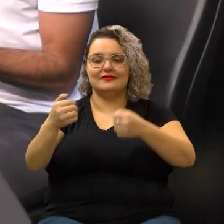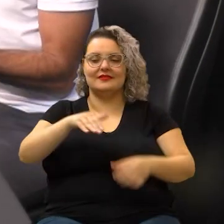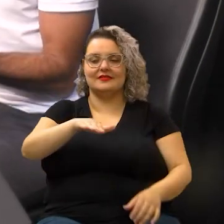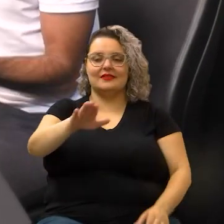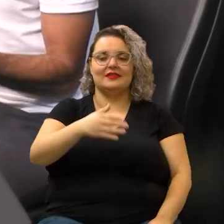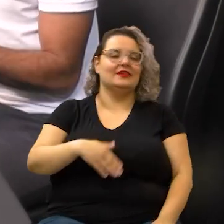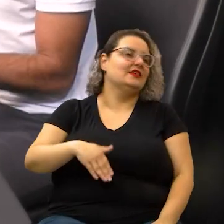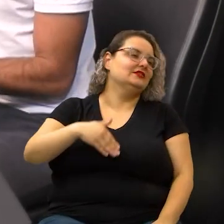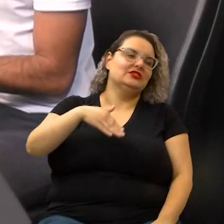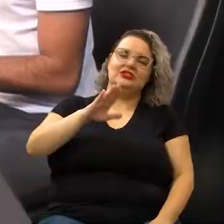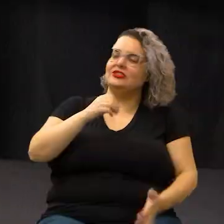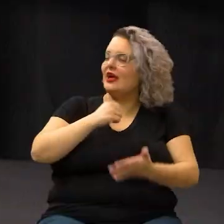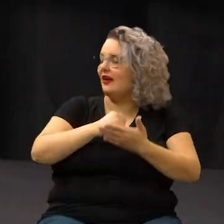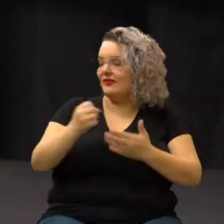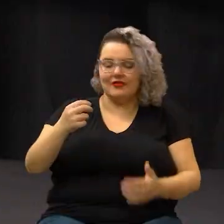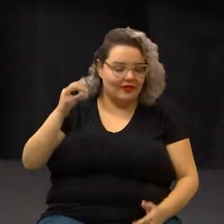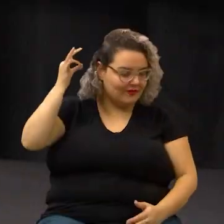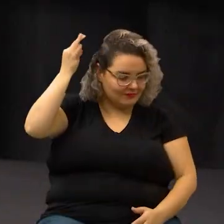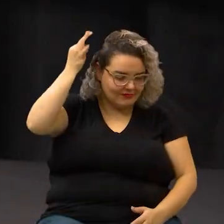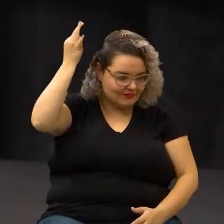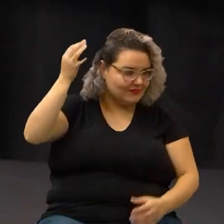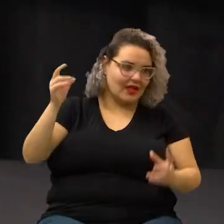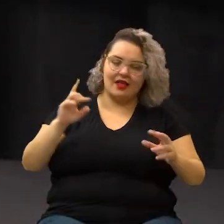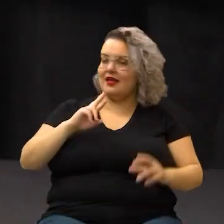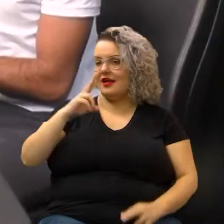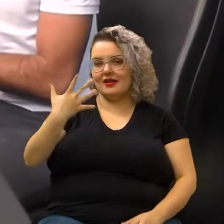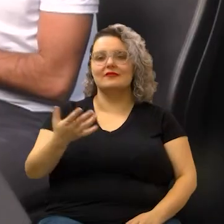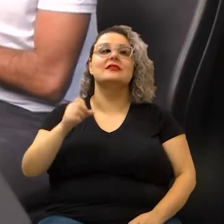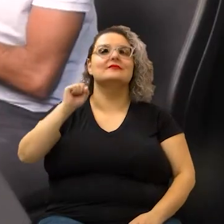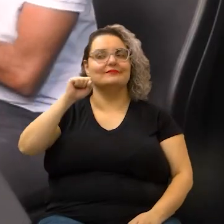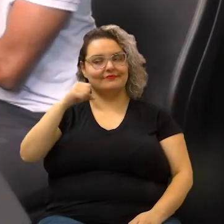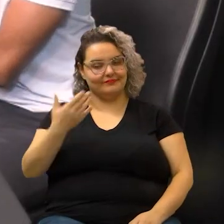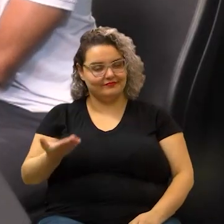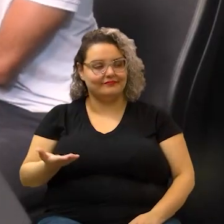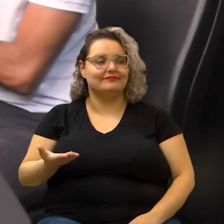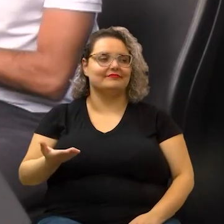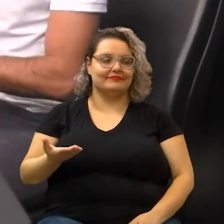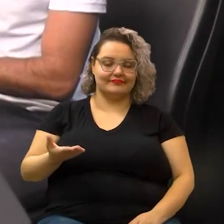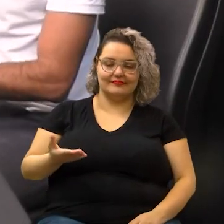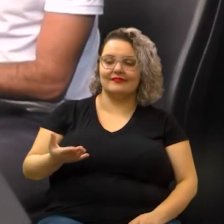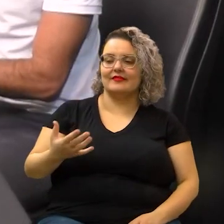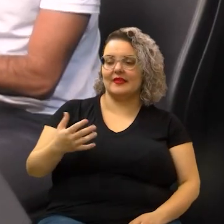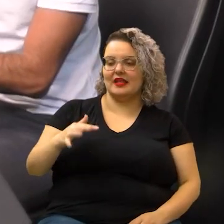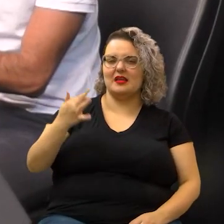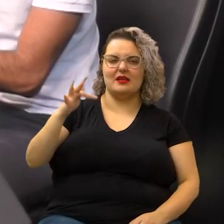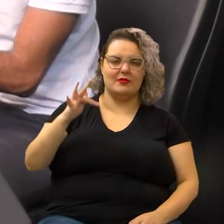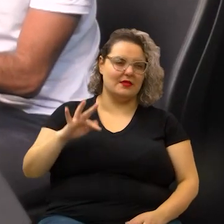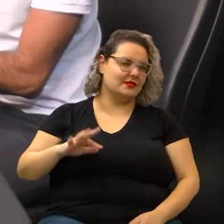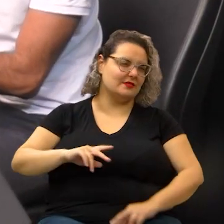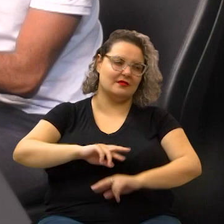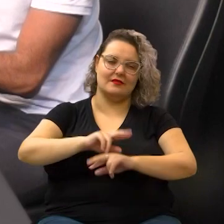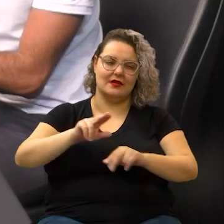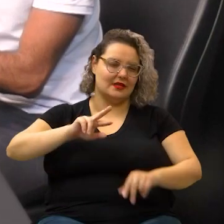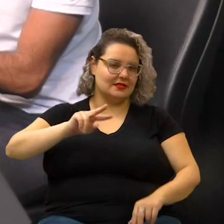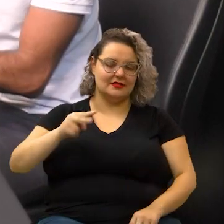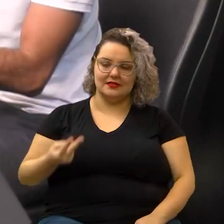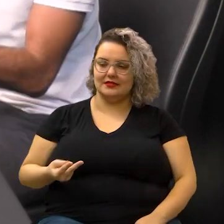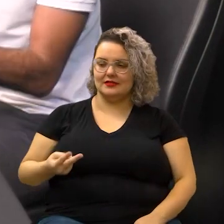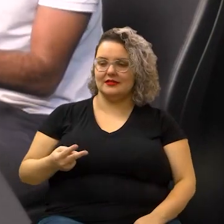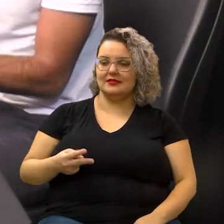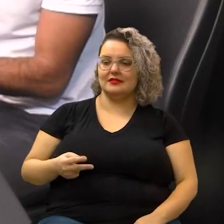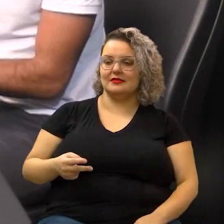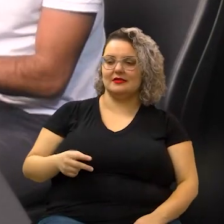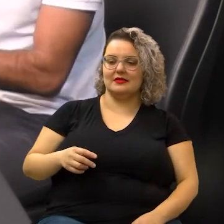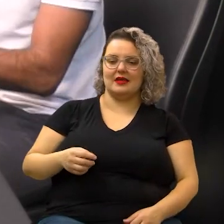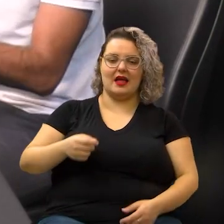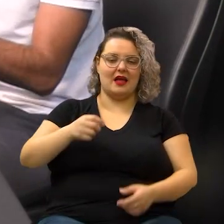mãe chegou aí, já foi, já tá com ponto, já resolvemos. Então foi bem assim, machucava bastante, né?